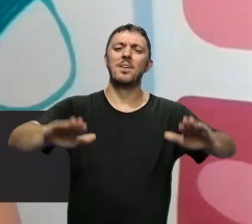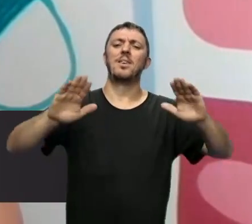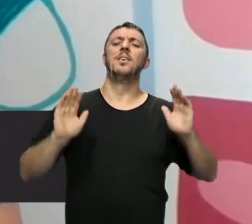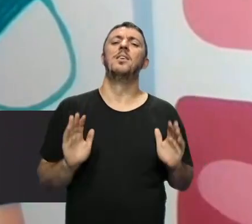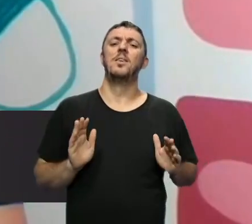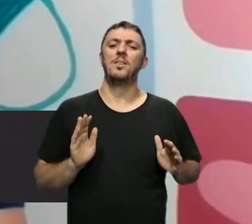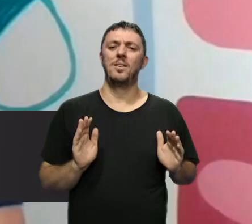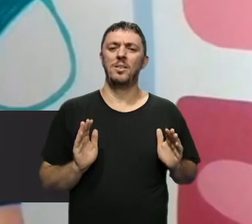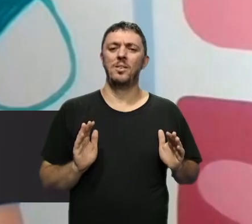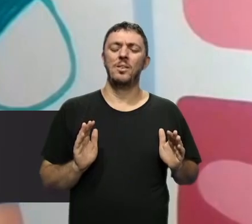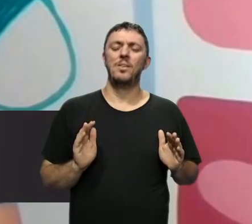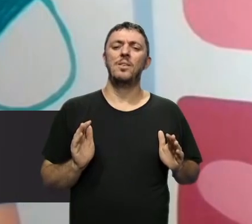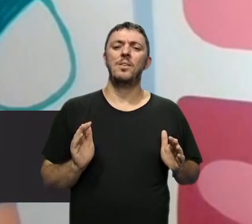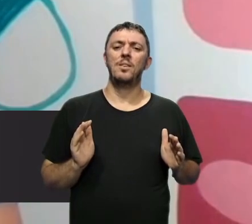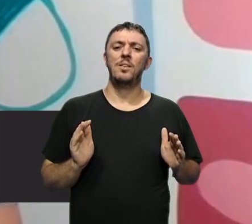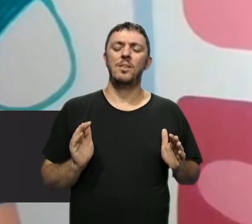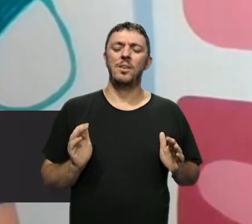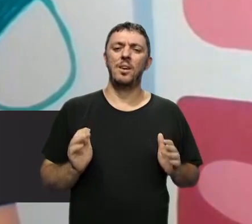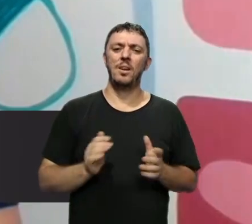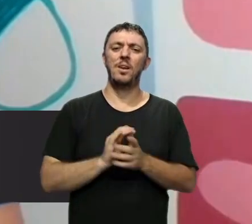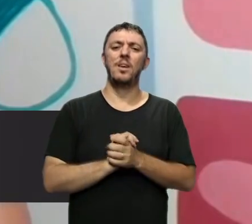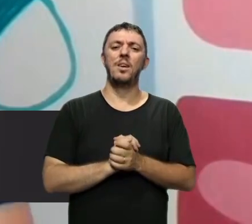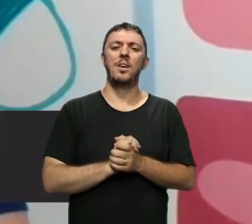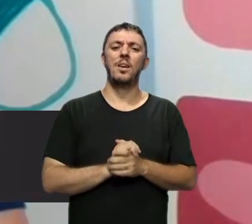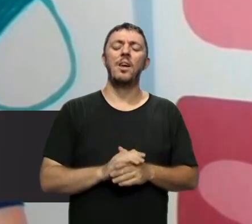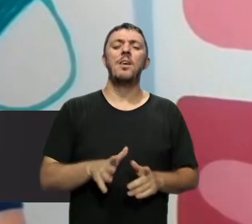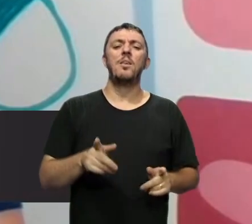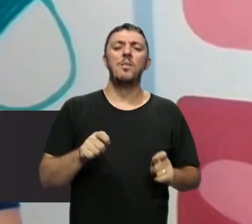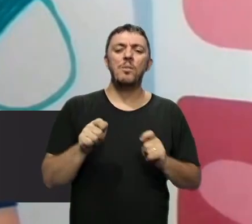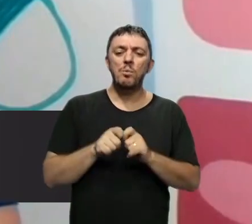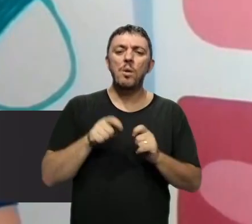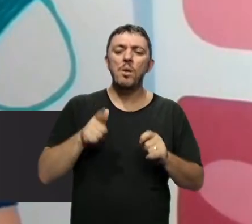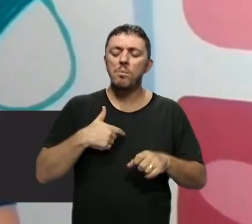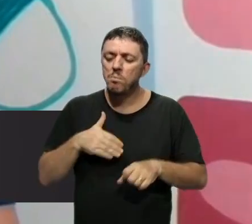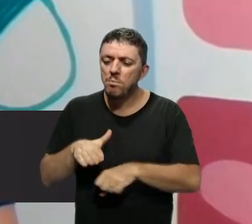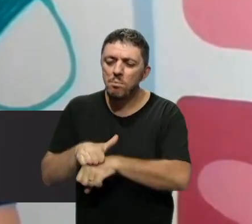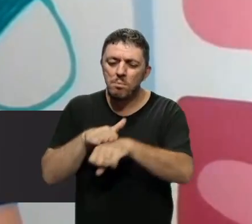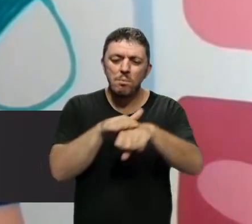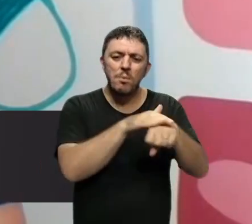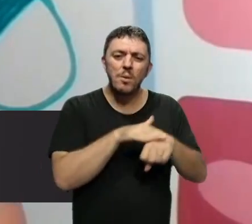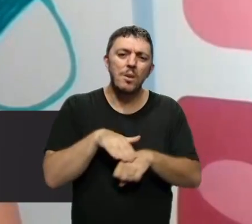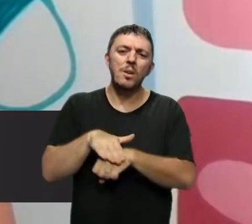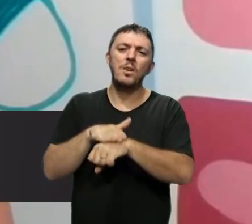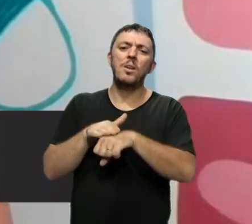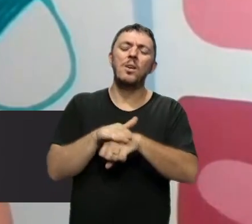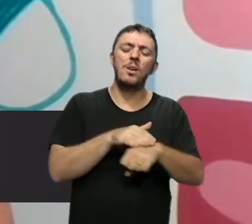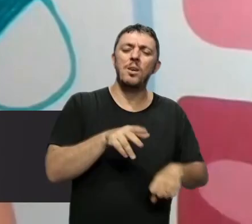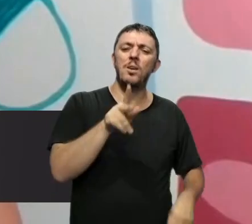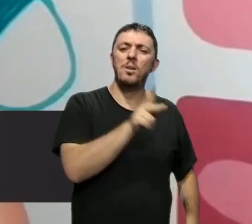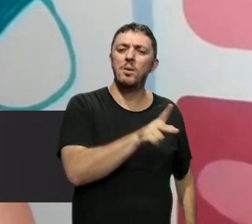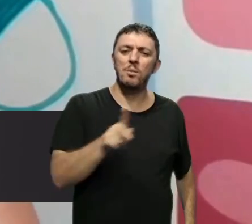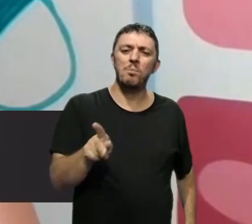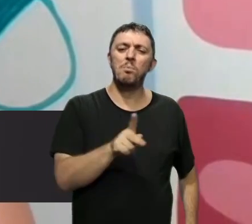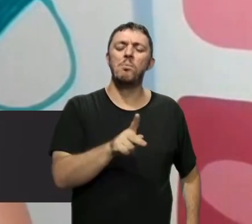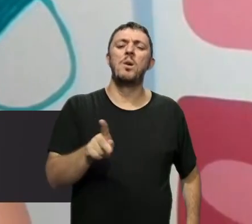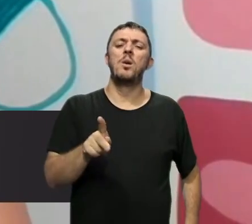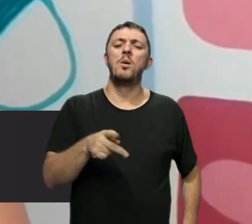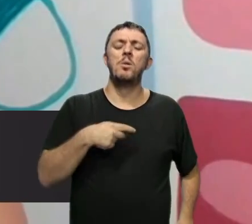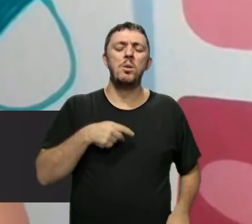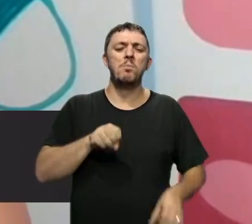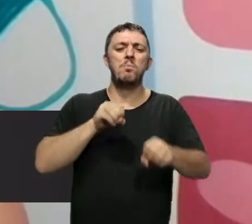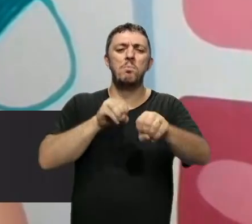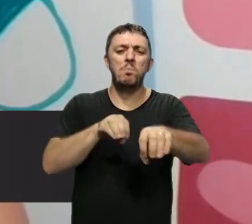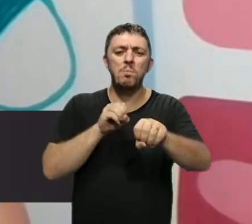mobilização, para além de eu conversar com professores e professoras, e já fiz formação